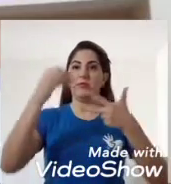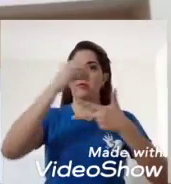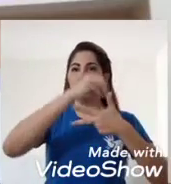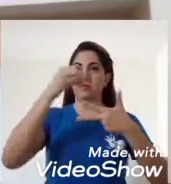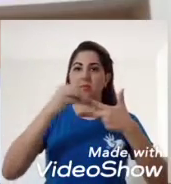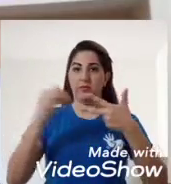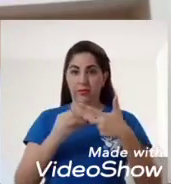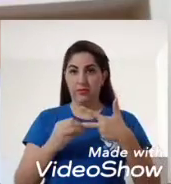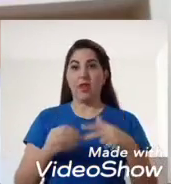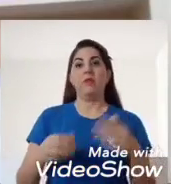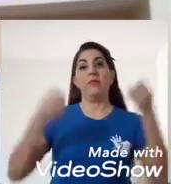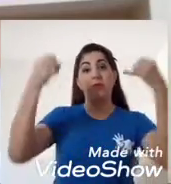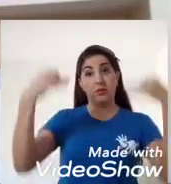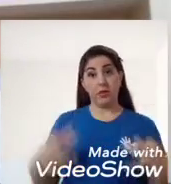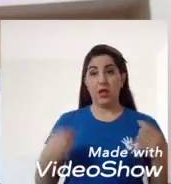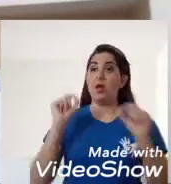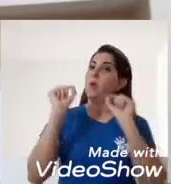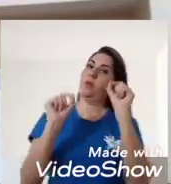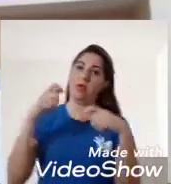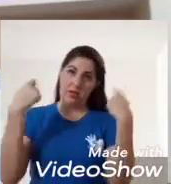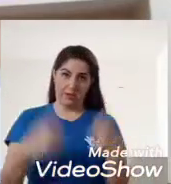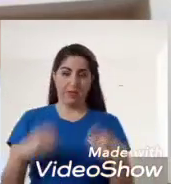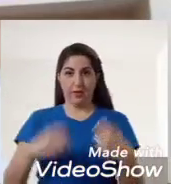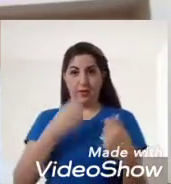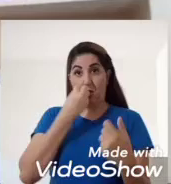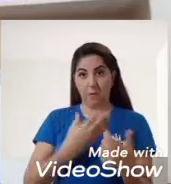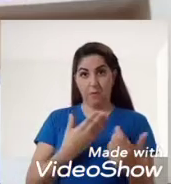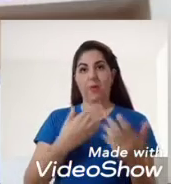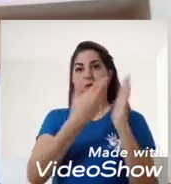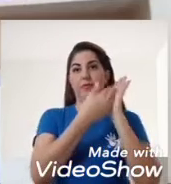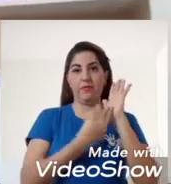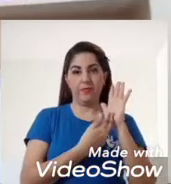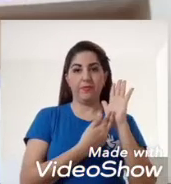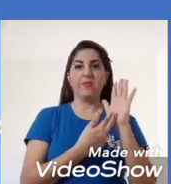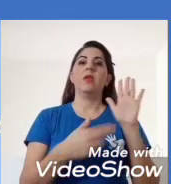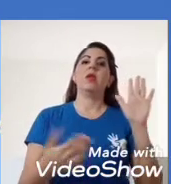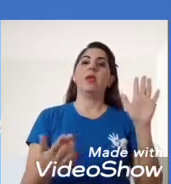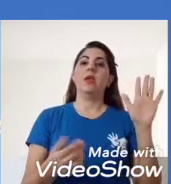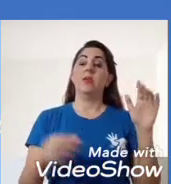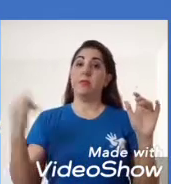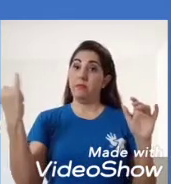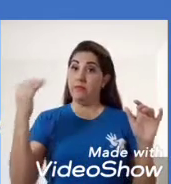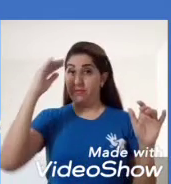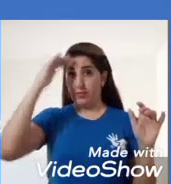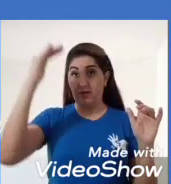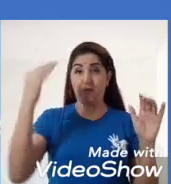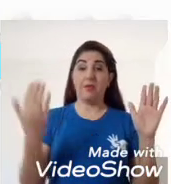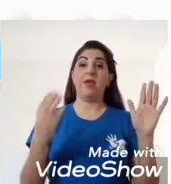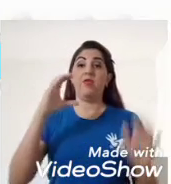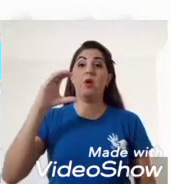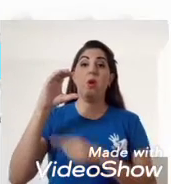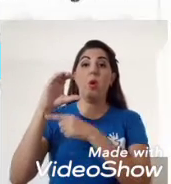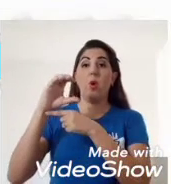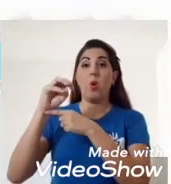nós falaremos do que é necessário para a gente ter uma boa redação, sobretudo na competência 4. Então a